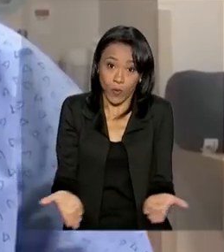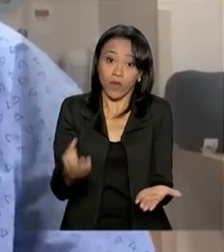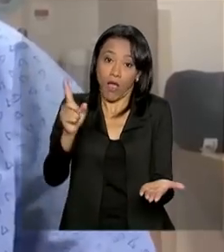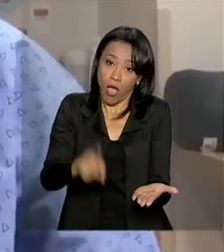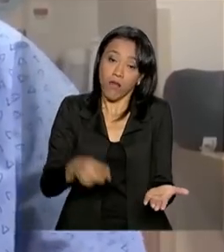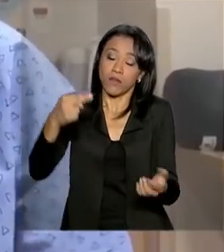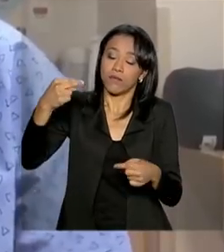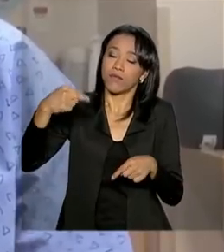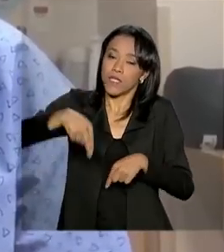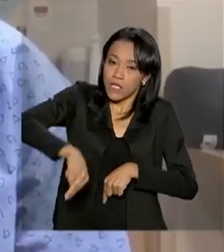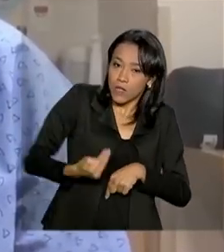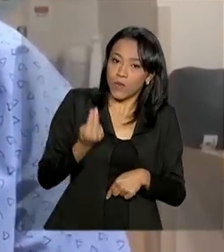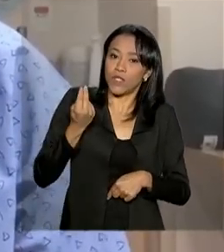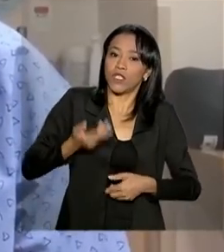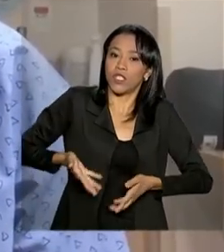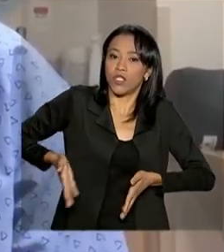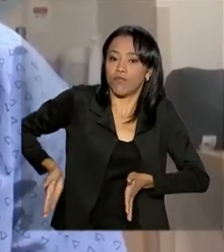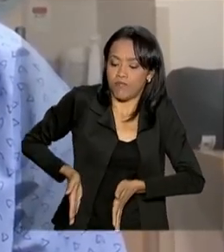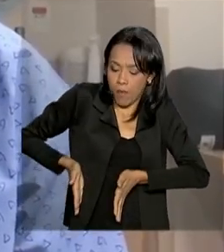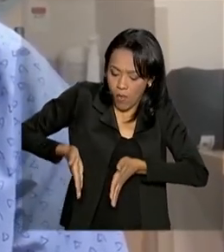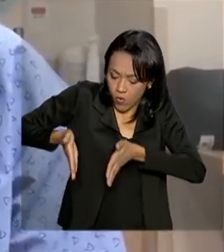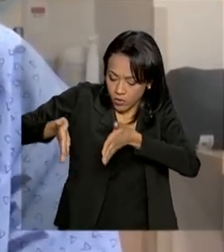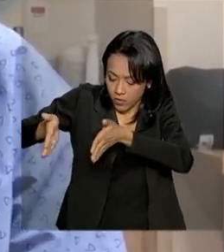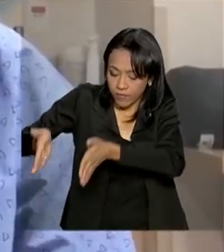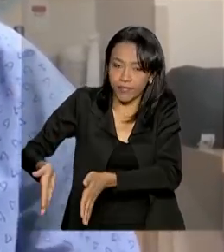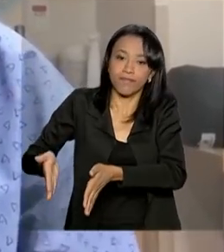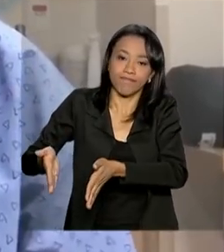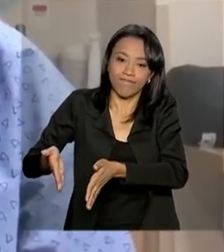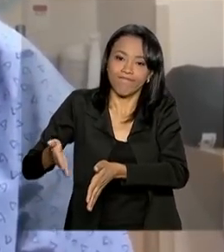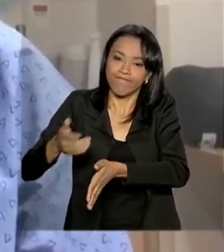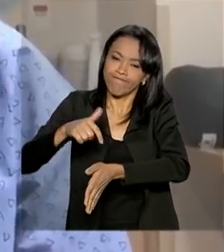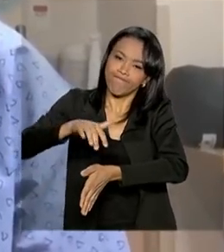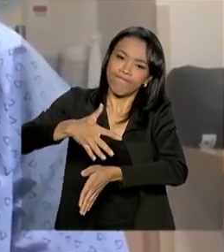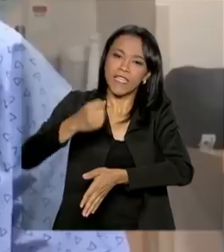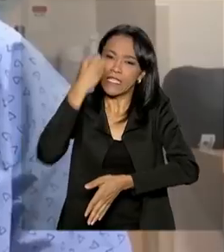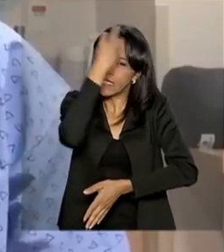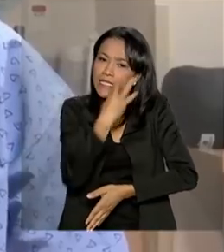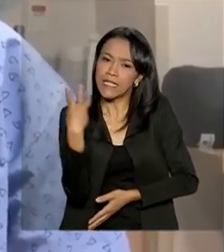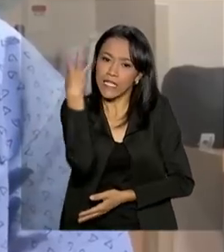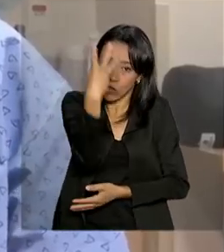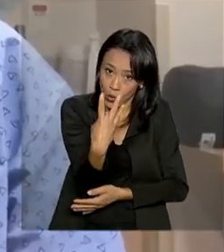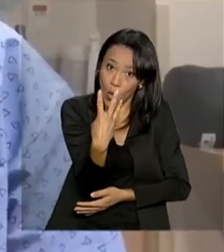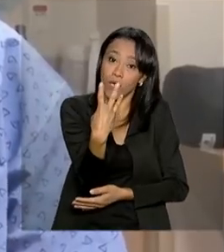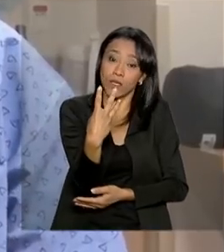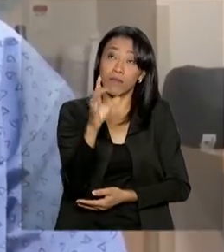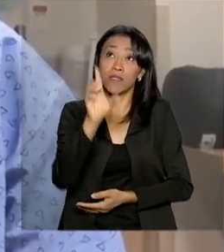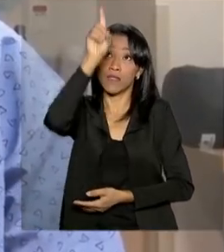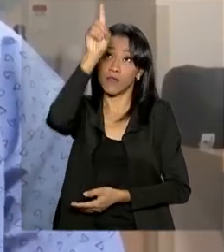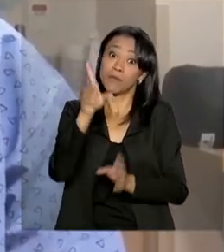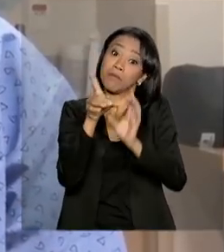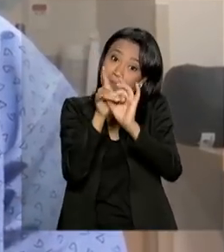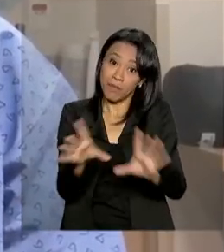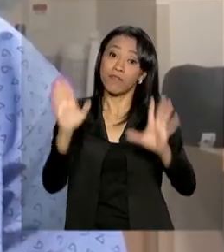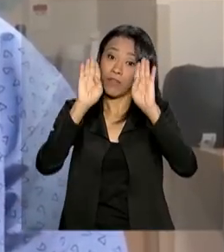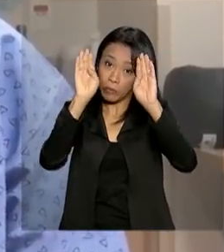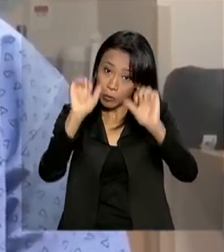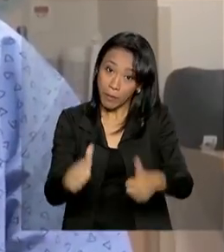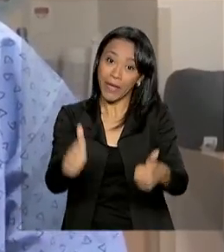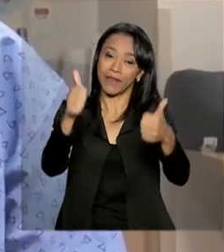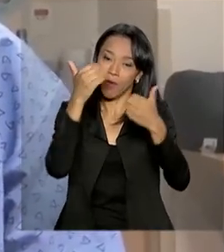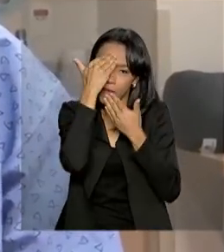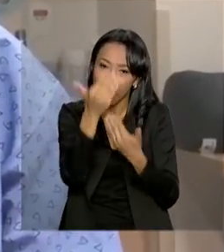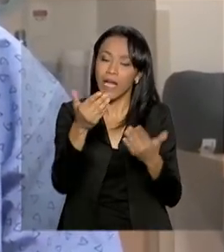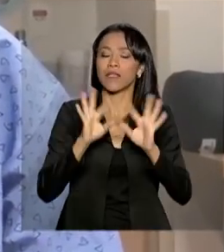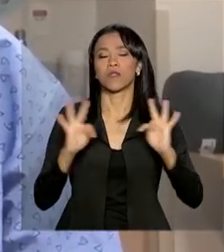cirurgia de retirada da bolsa de colostomia. Deve durar por volta de 3 horas, mas, se Deus quiser, correrá tudo muito bem. Eu muito